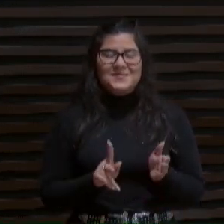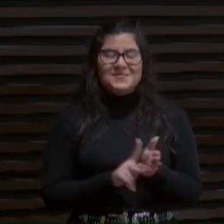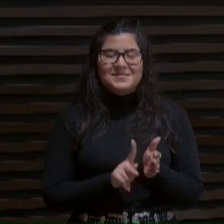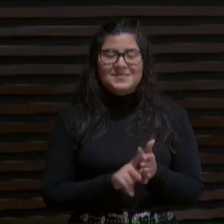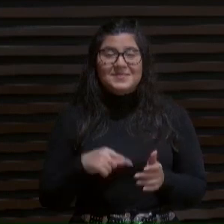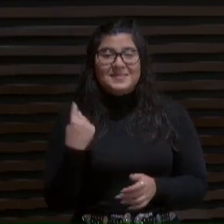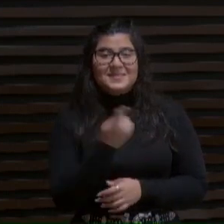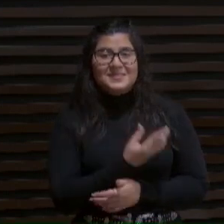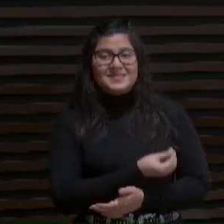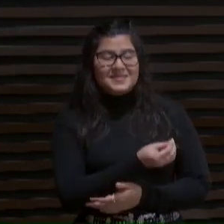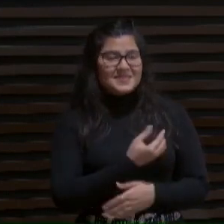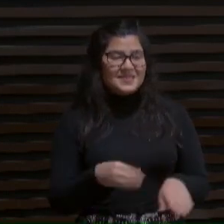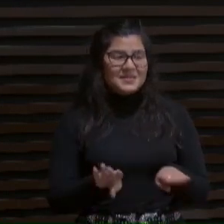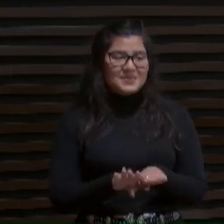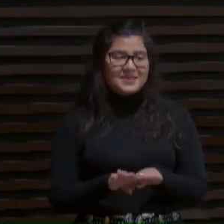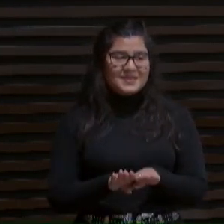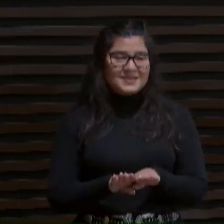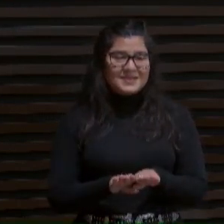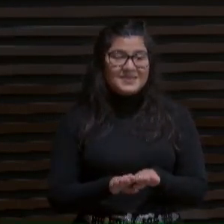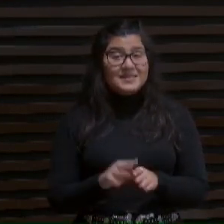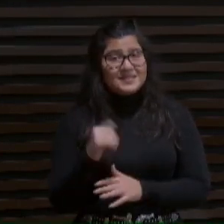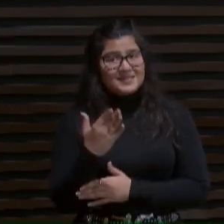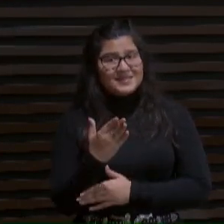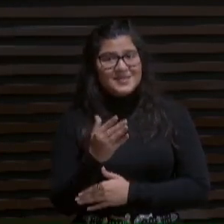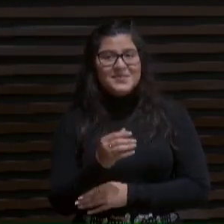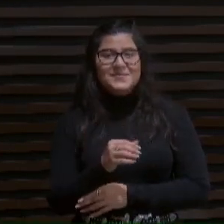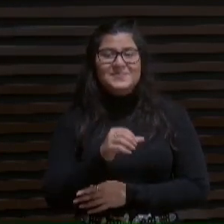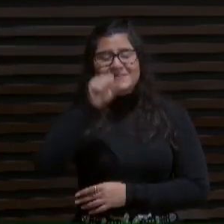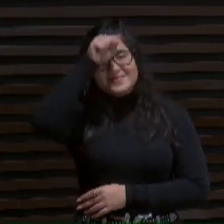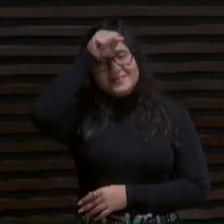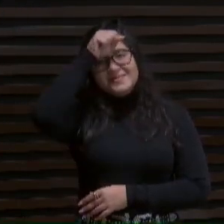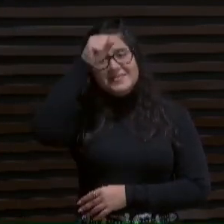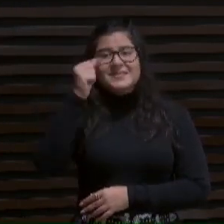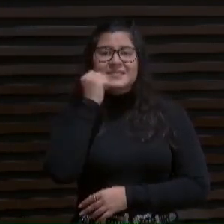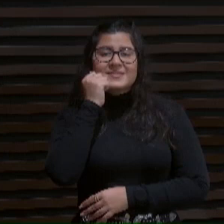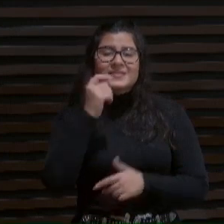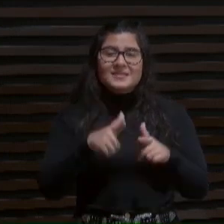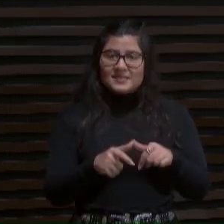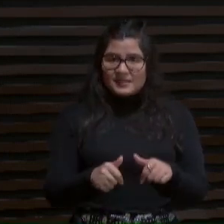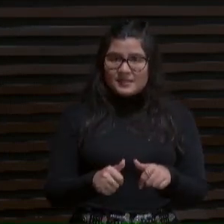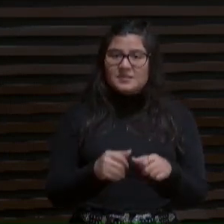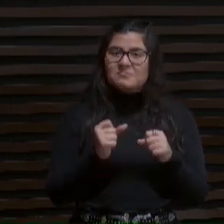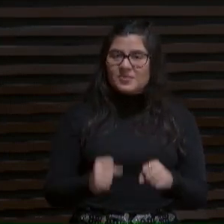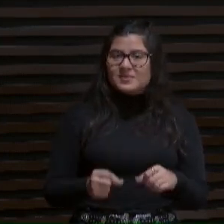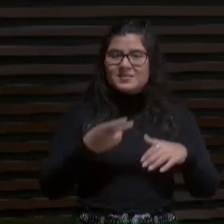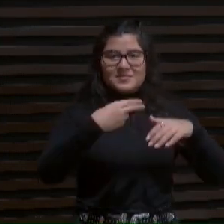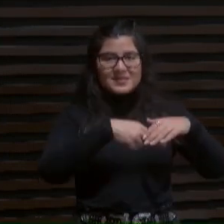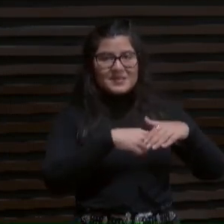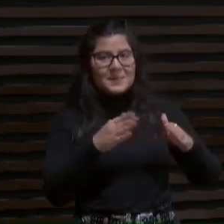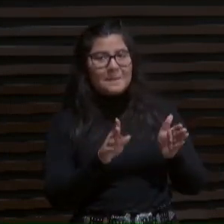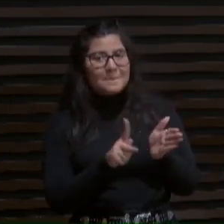vida também. Enfim, Sara, a mãe de Israel, aqui ela pôde ser sepultada na sua própria herança, ela